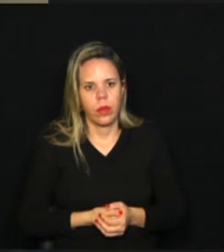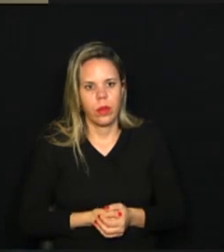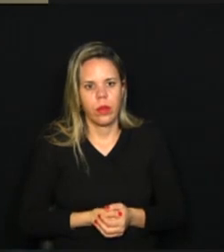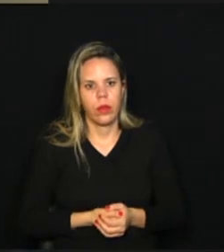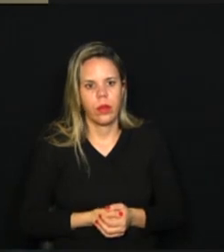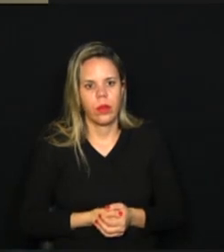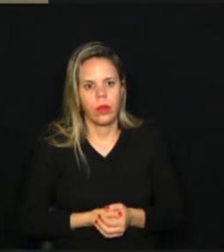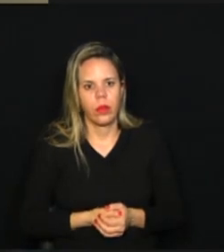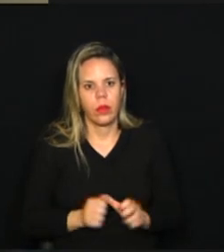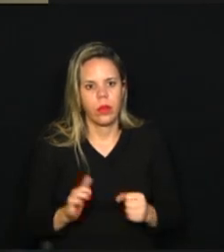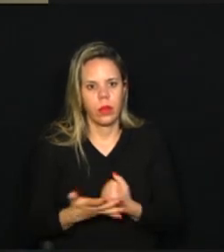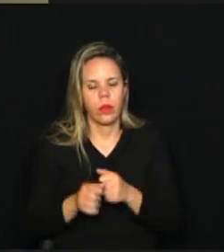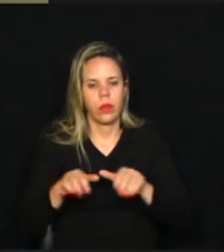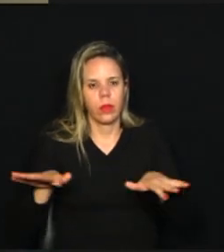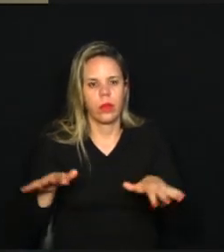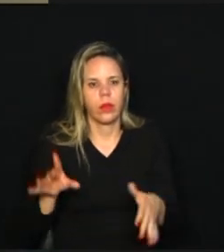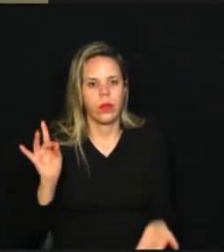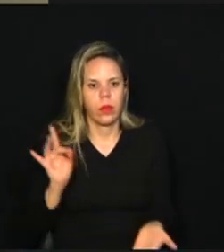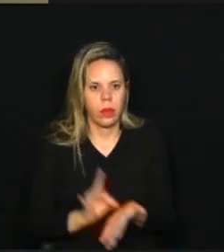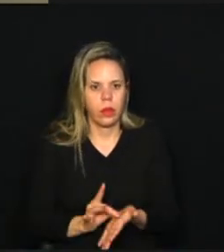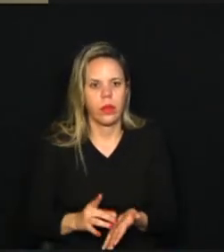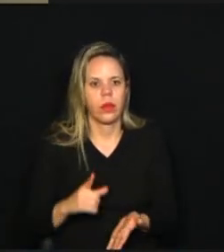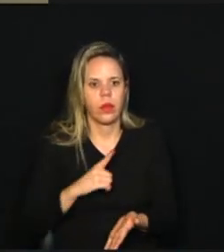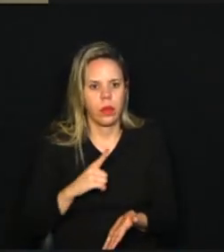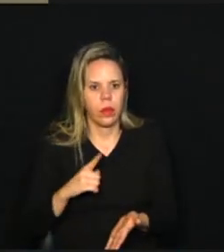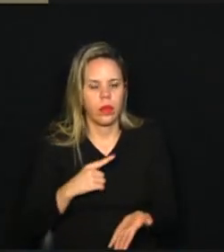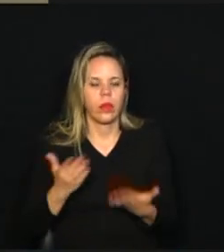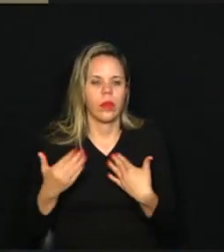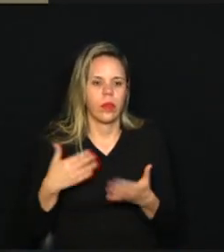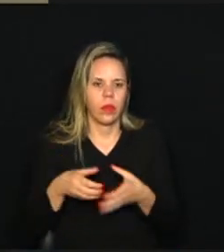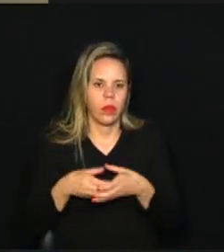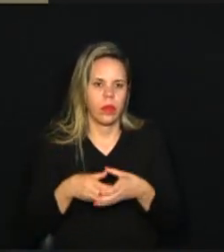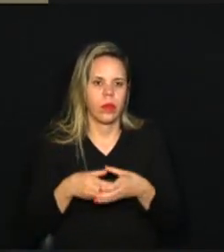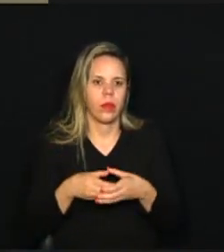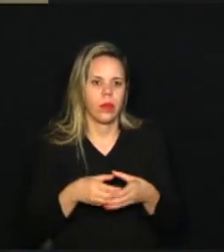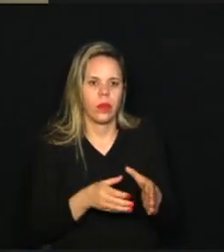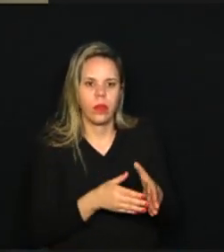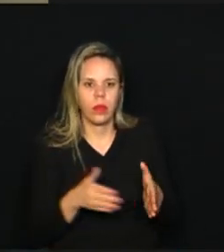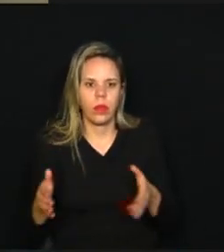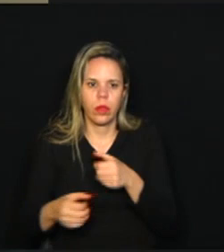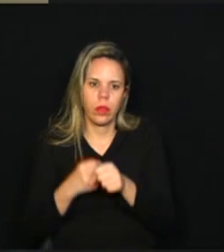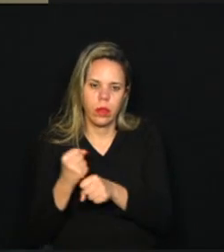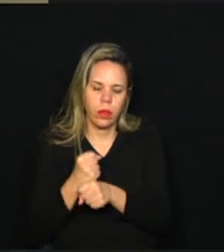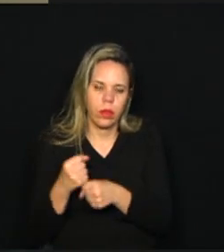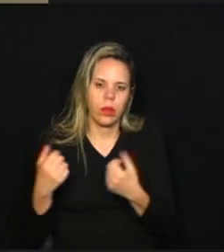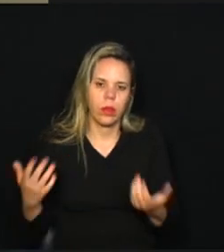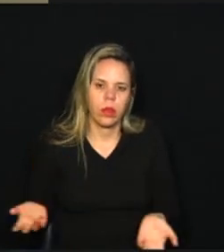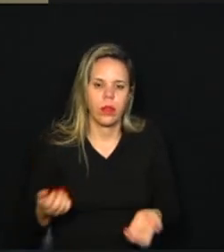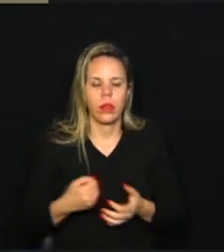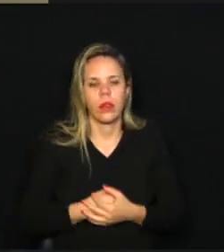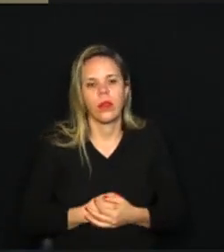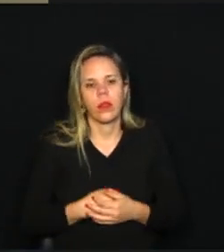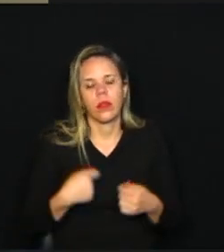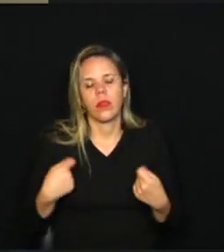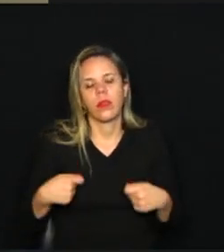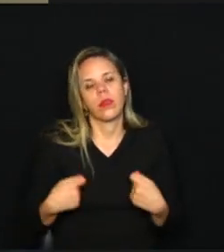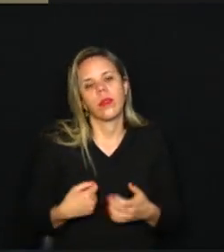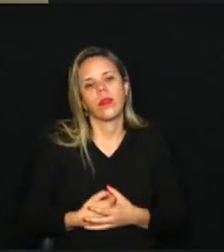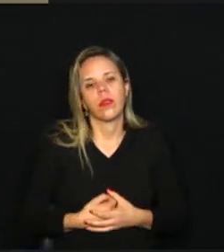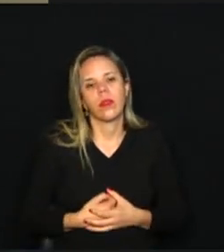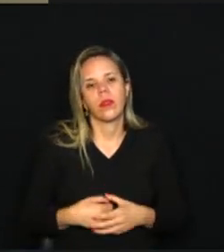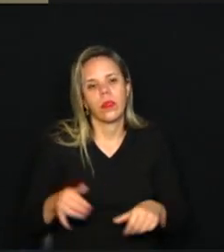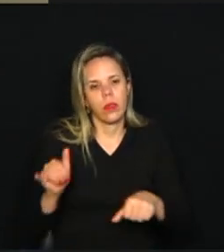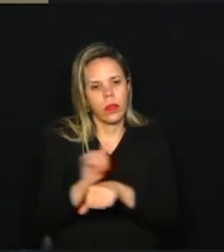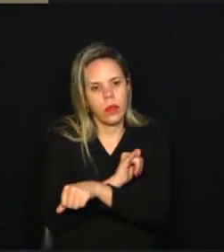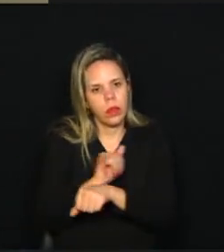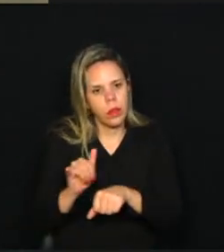a pandemia, que é uma realidade que a gente vai conviver durante anos a fio, ela vai precisar de uma estratégia